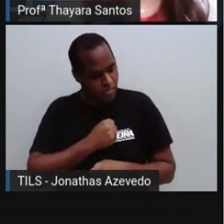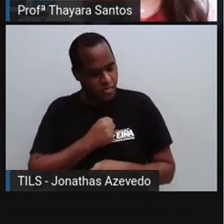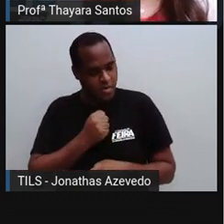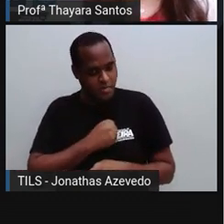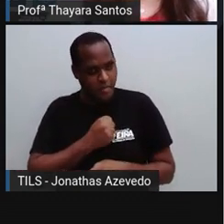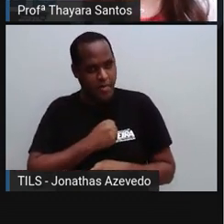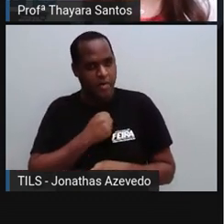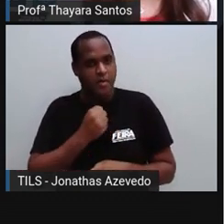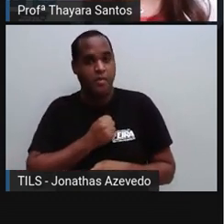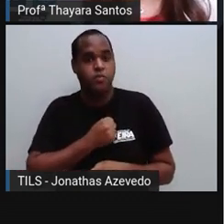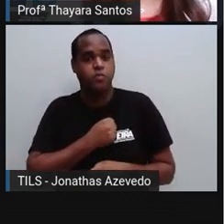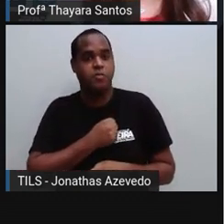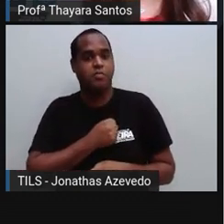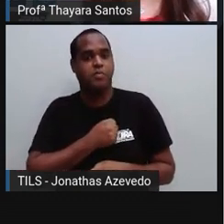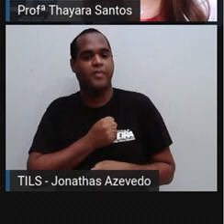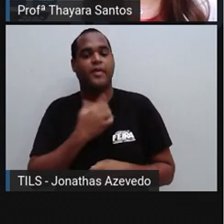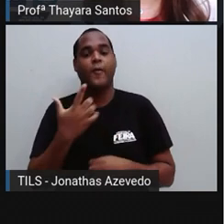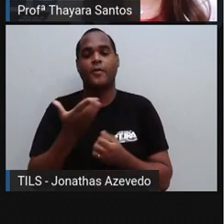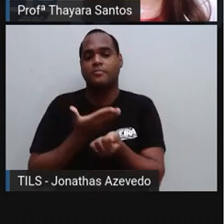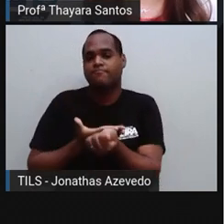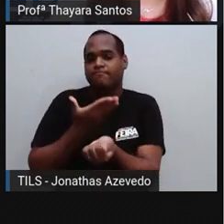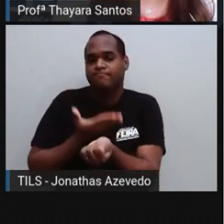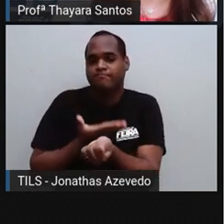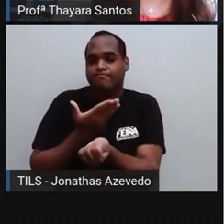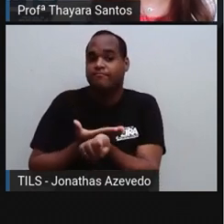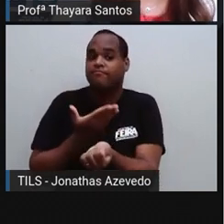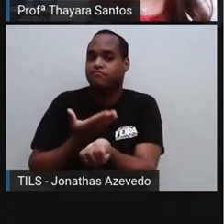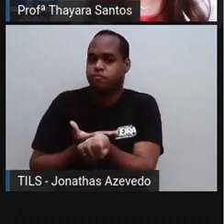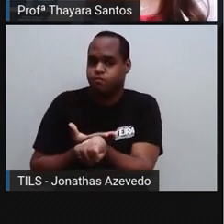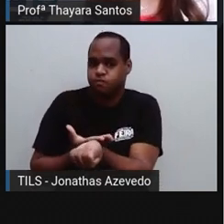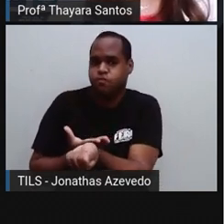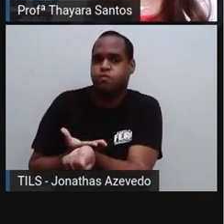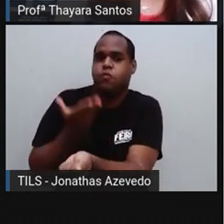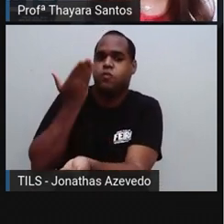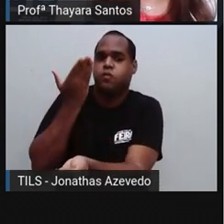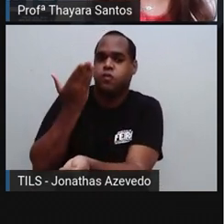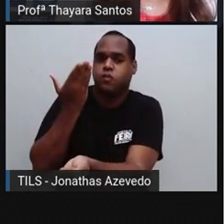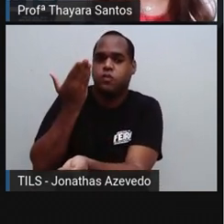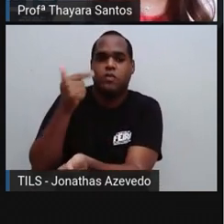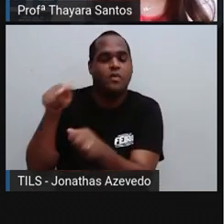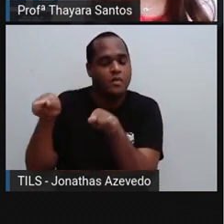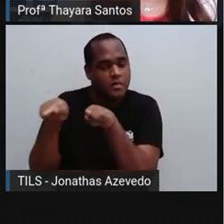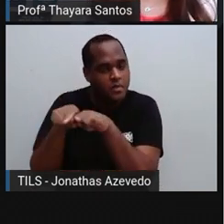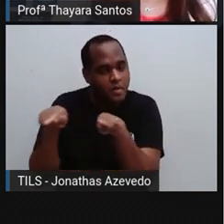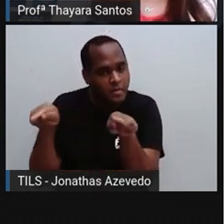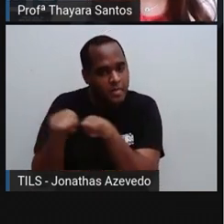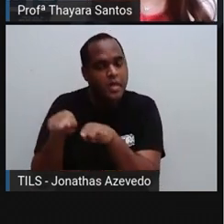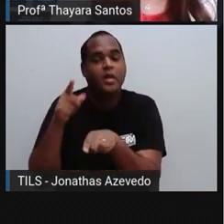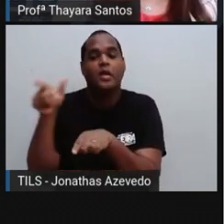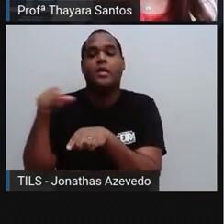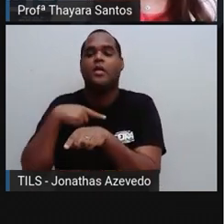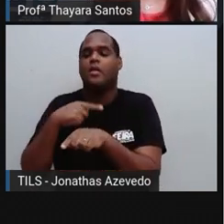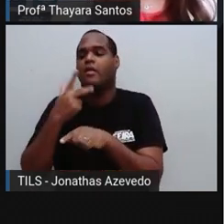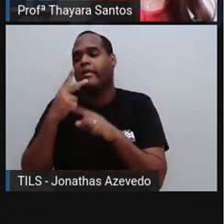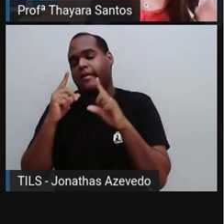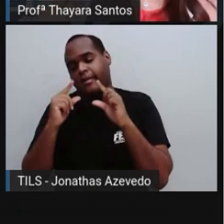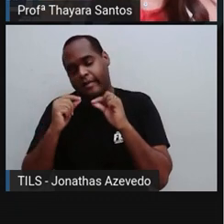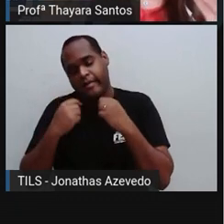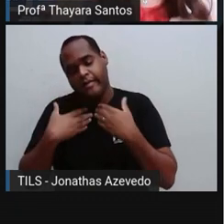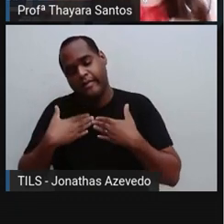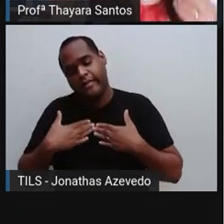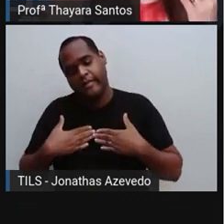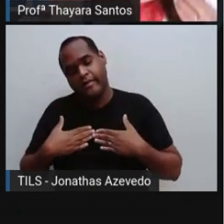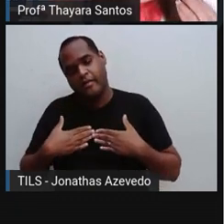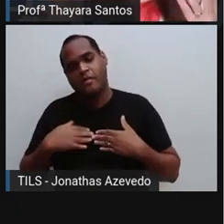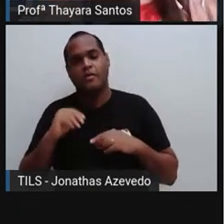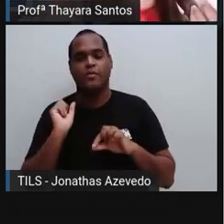altera a pressão arterial. Ela causa uma sensação de relaxamento e de melhora de humor, mas isso é temporário. Como